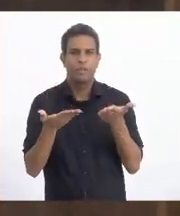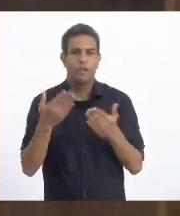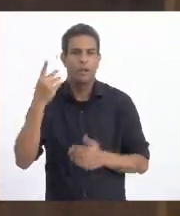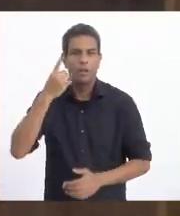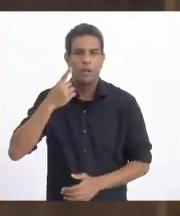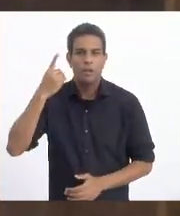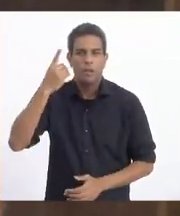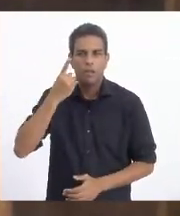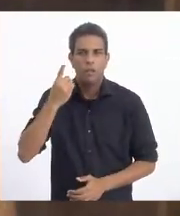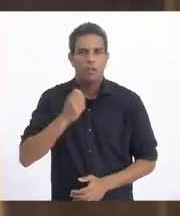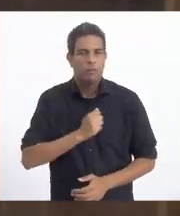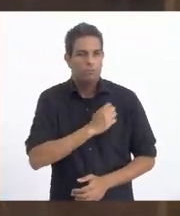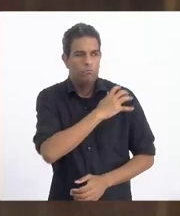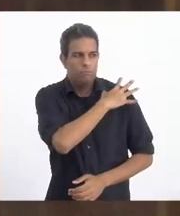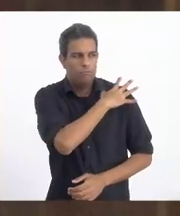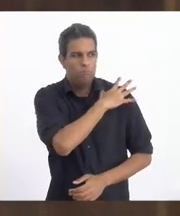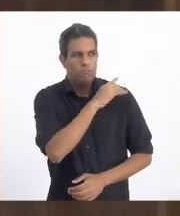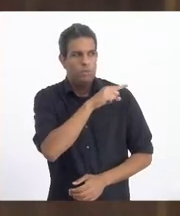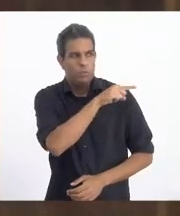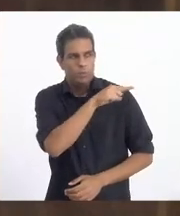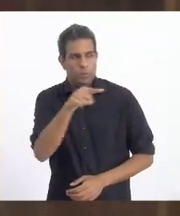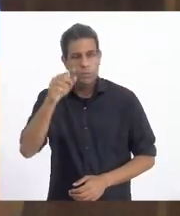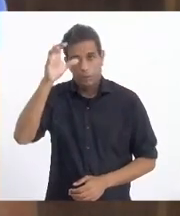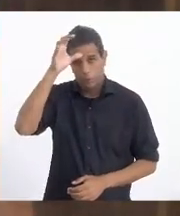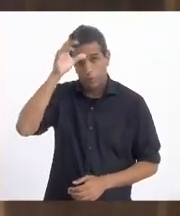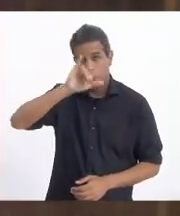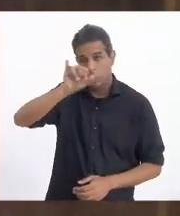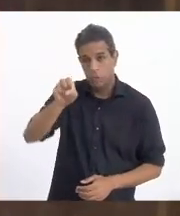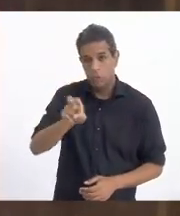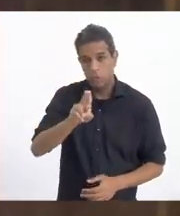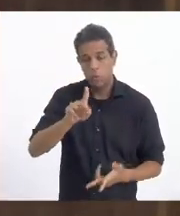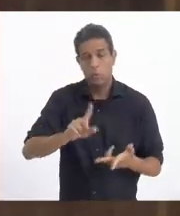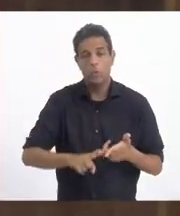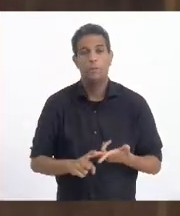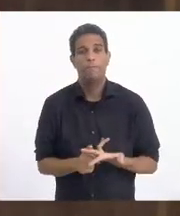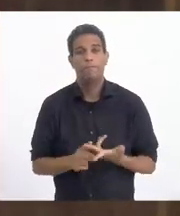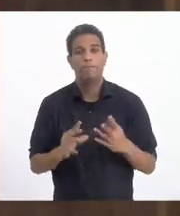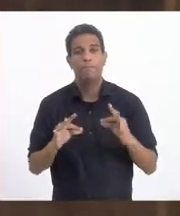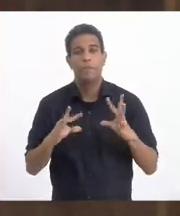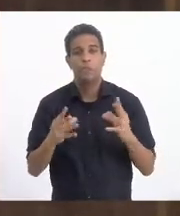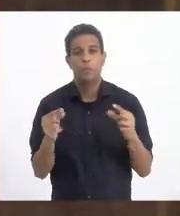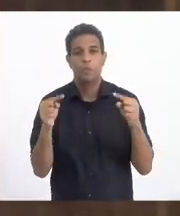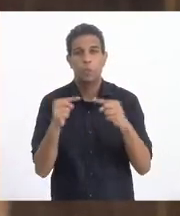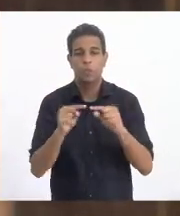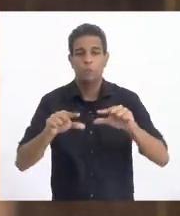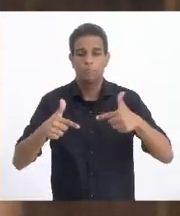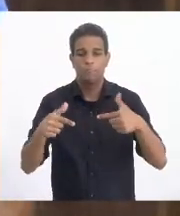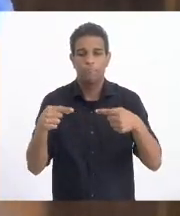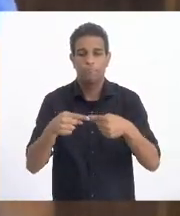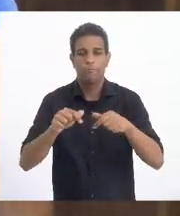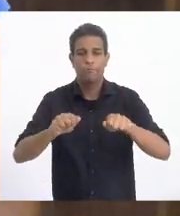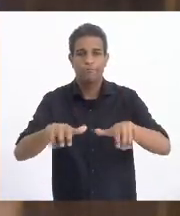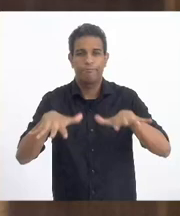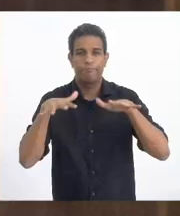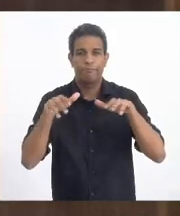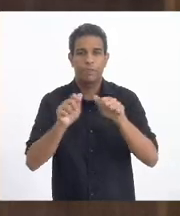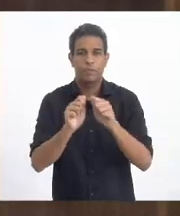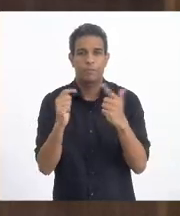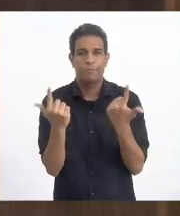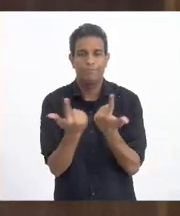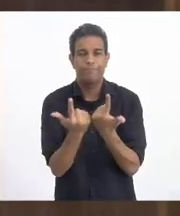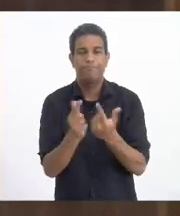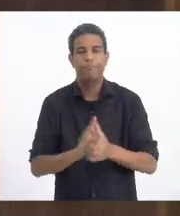deputado, o coronel Palermo, a tia Ju, o deputado Átila Nunes, que foi feliz quando ele falou aqui no plenário dessa